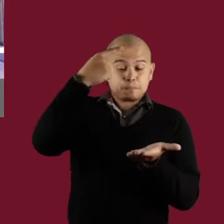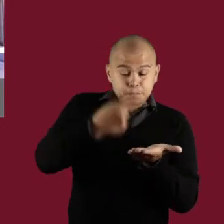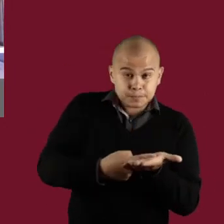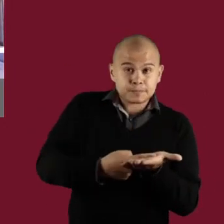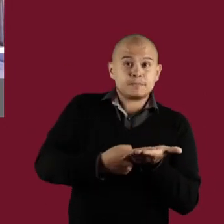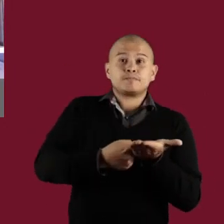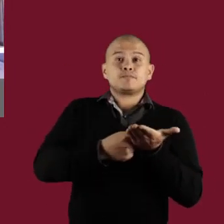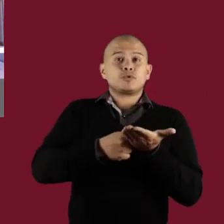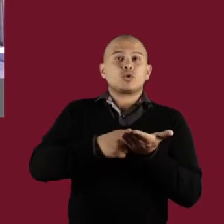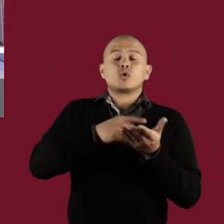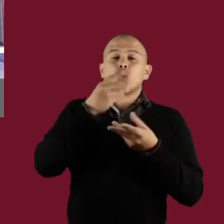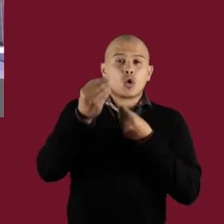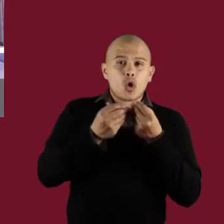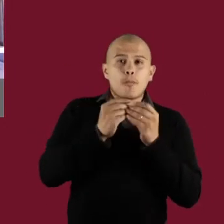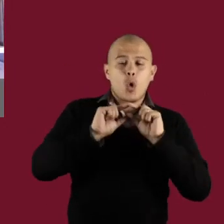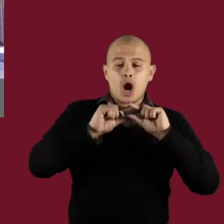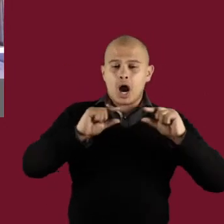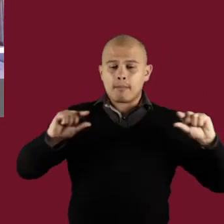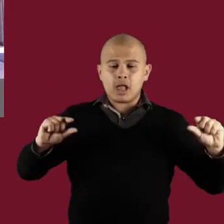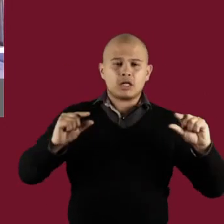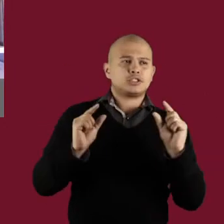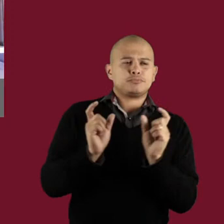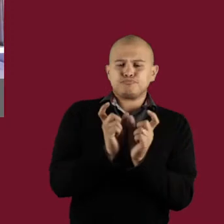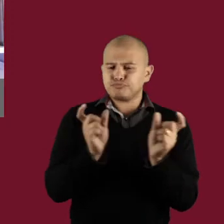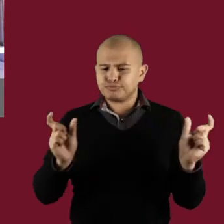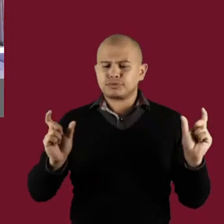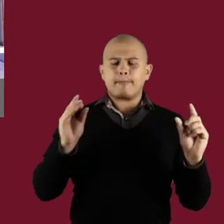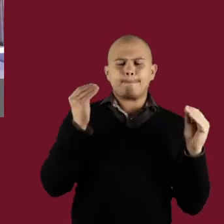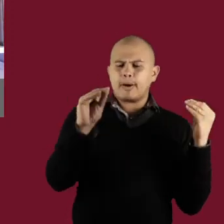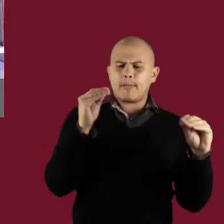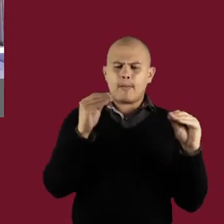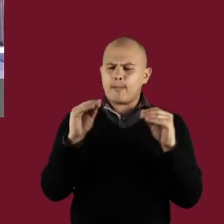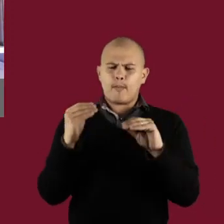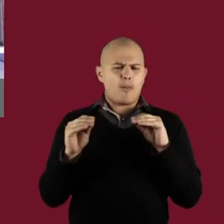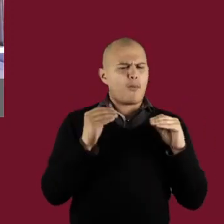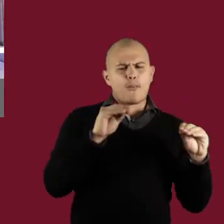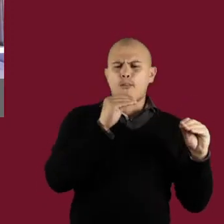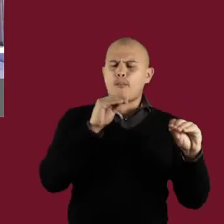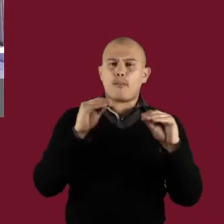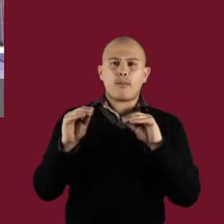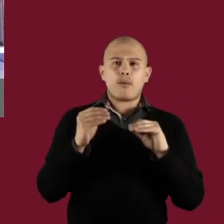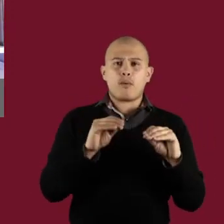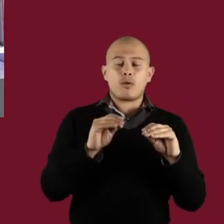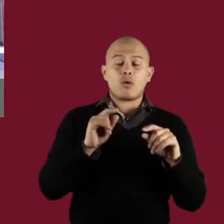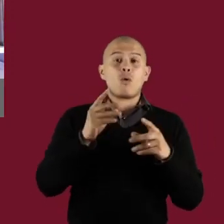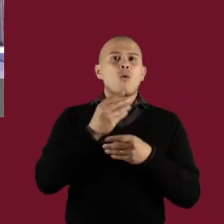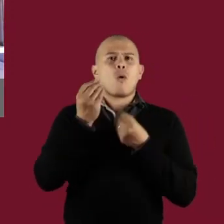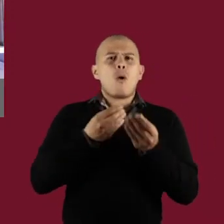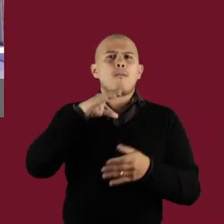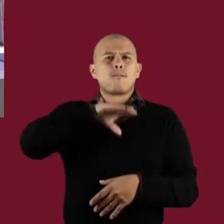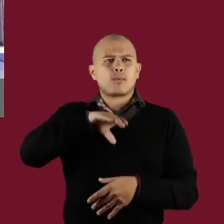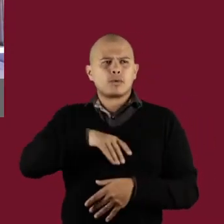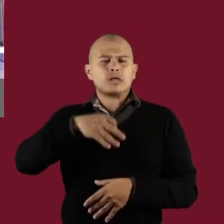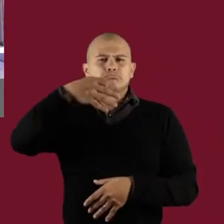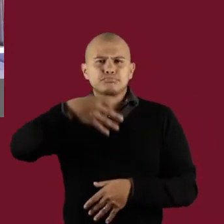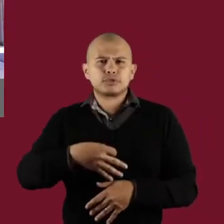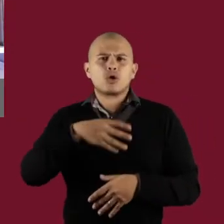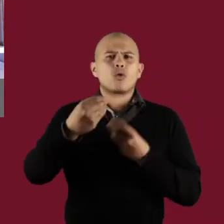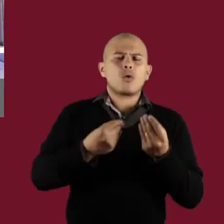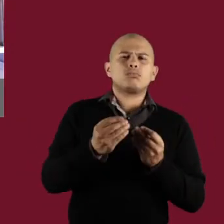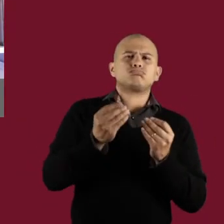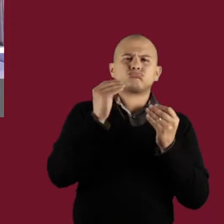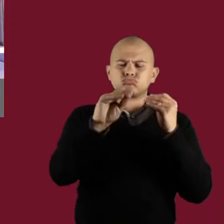exemplo, para nós não foi problema. Encontrou-nos, de facto, com este movimento,